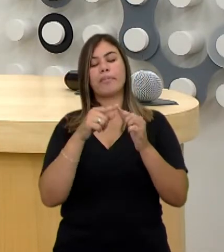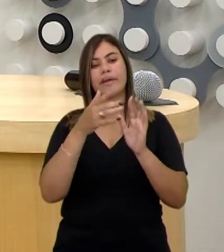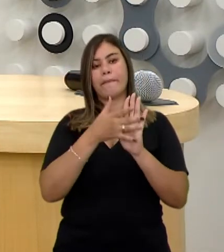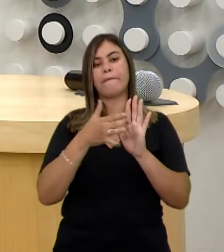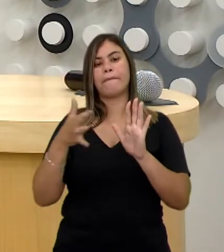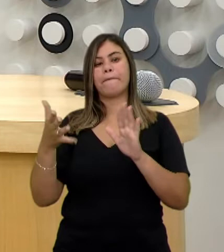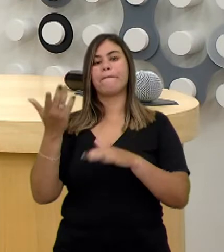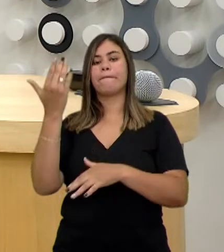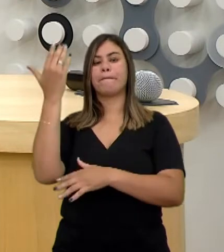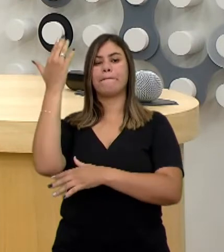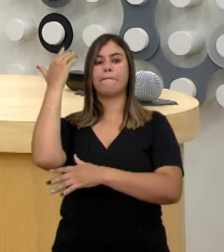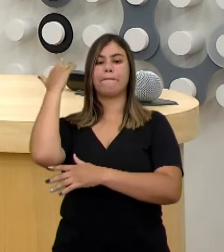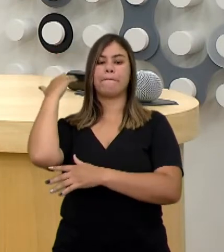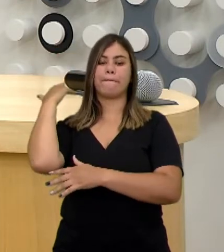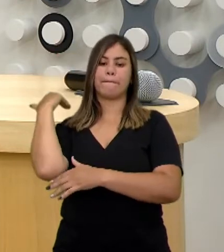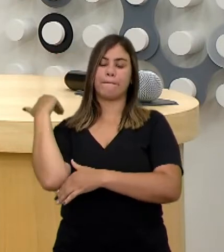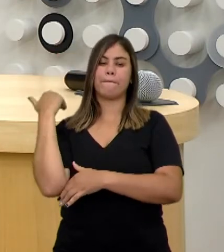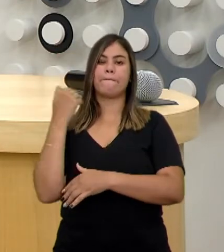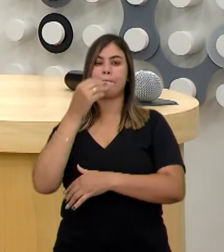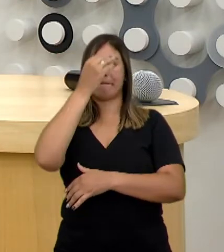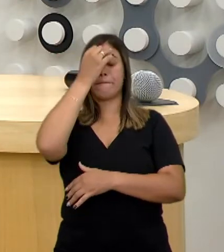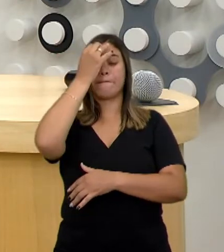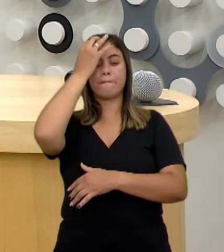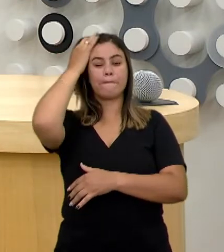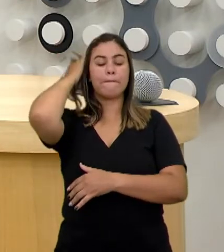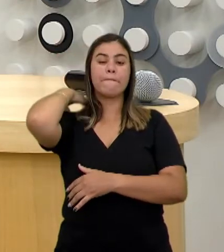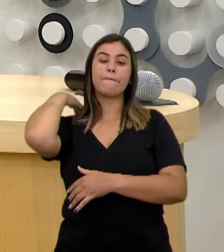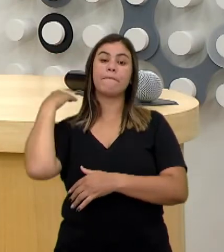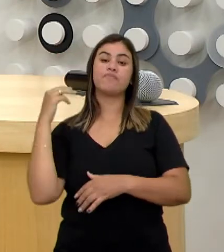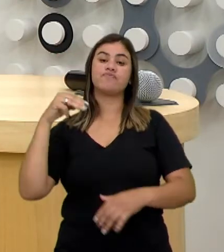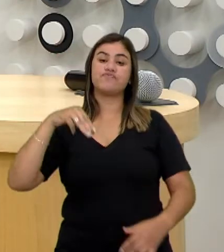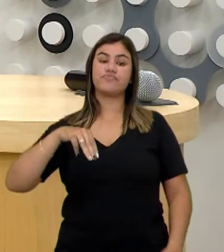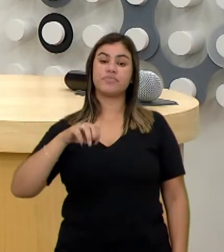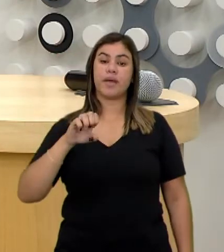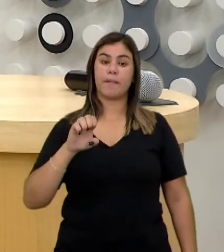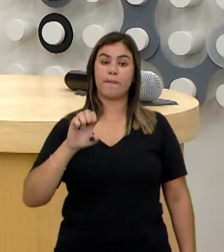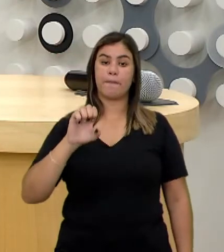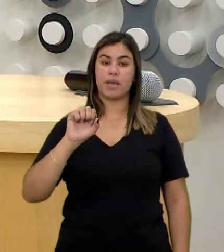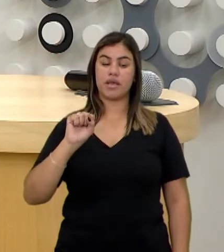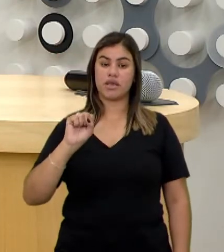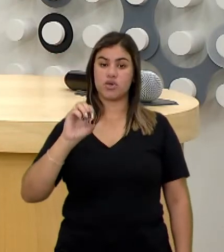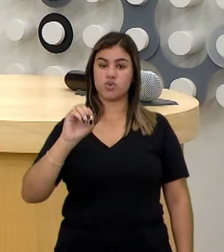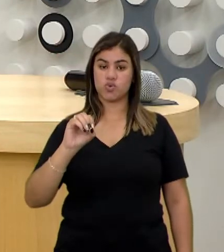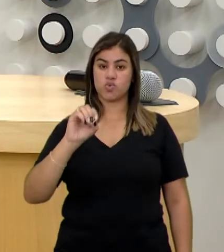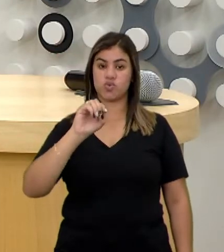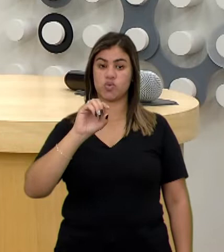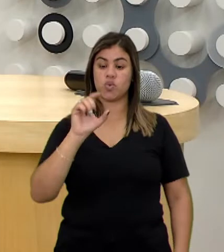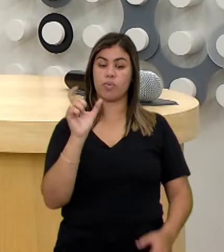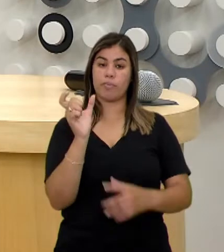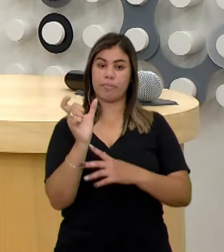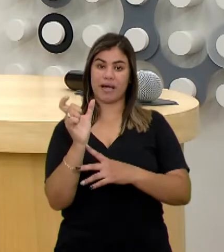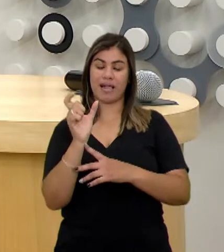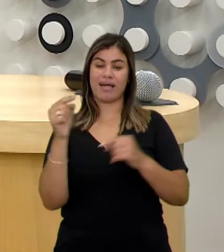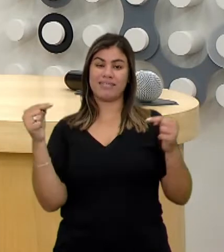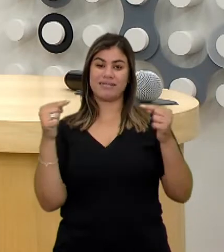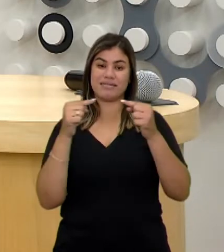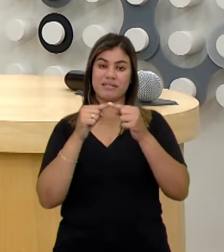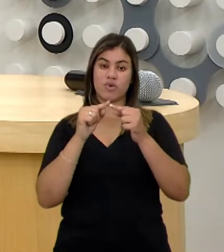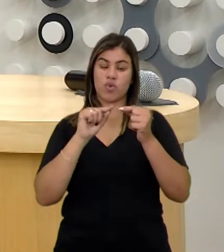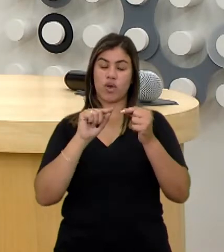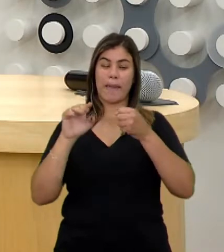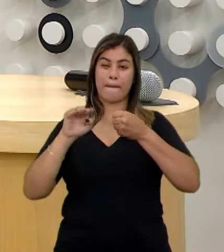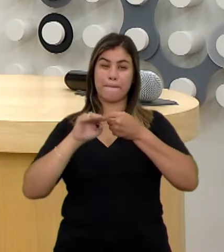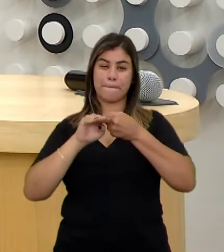antiga, desculpa, do Éon Fanerozoico. O Mesozoico, que aparece logo em seguida, meso quer dizer